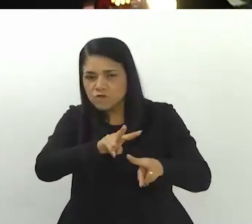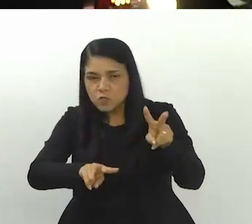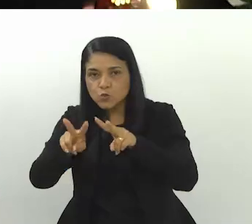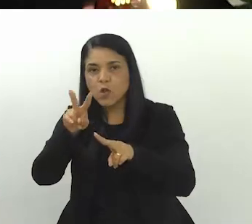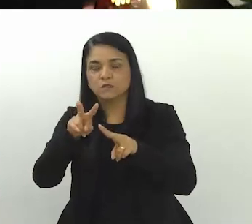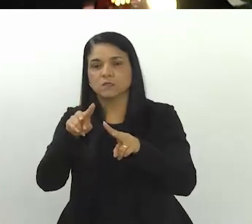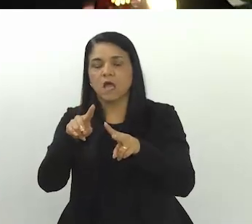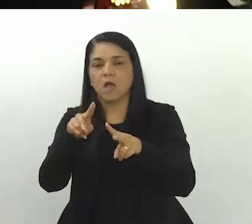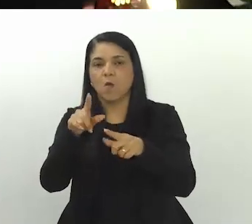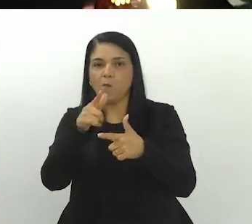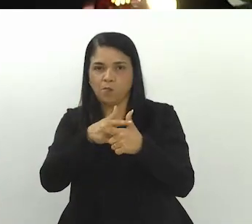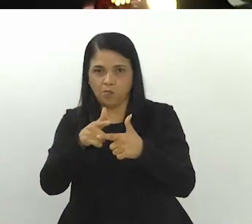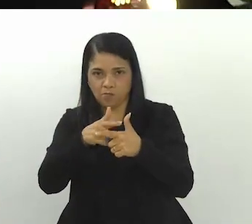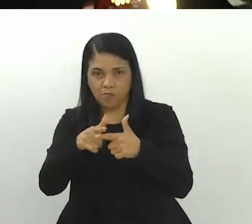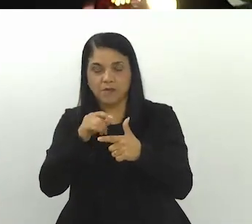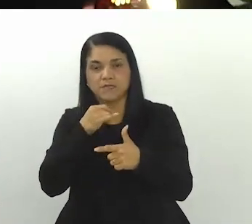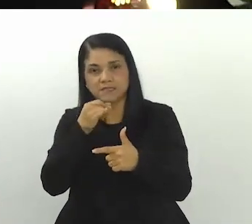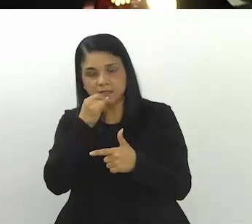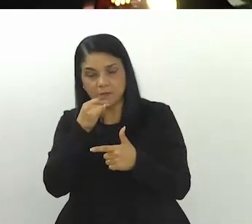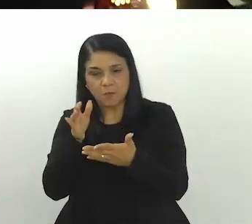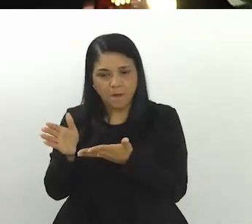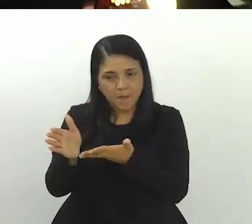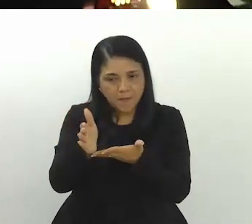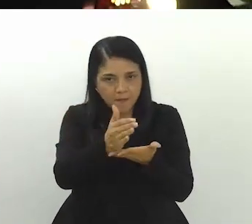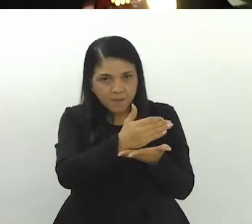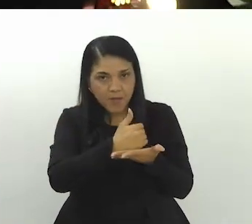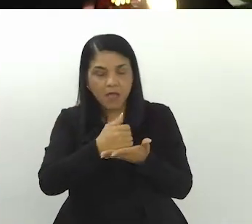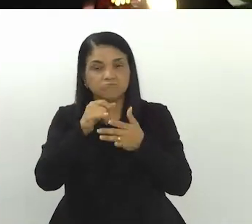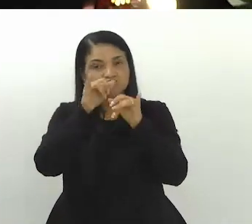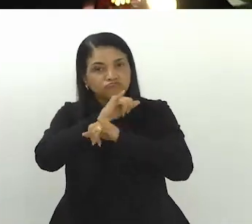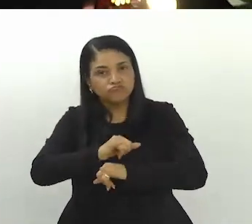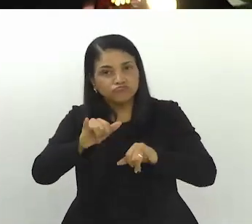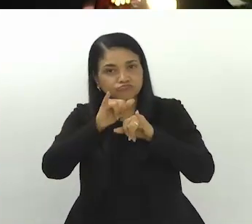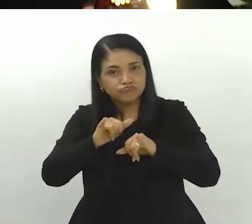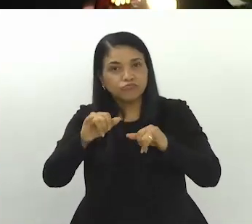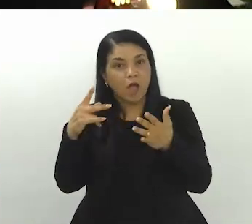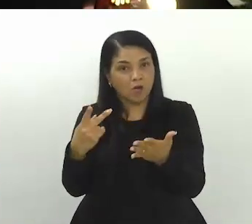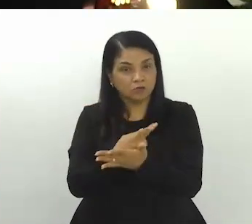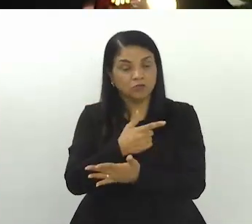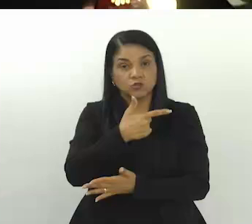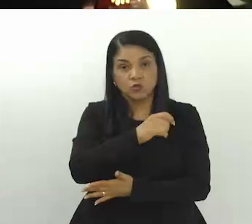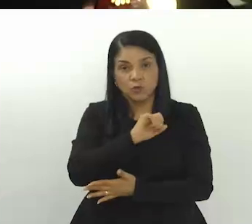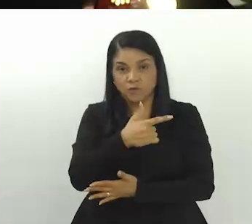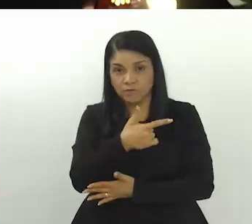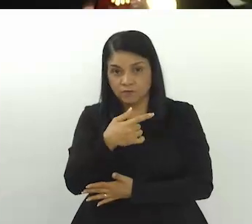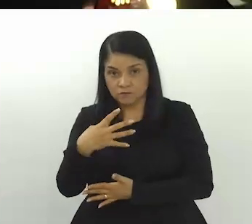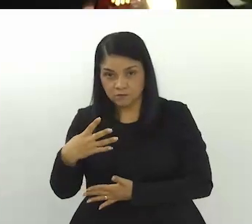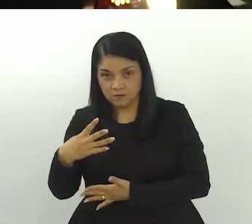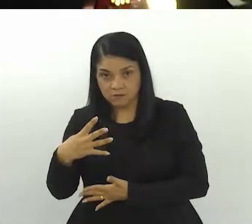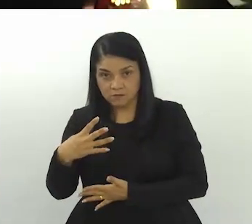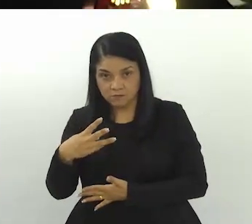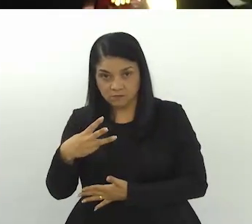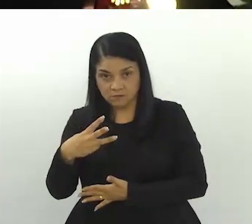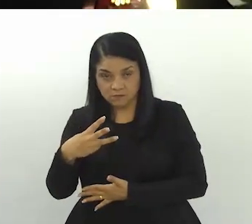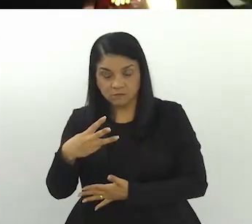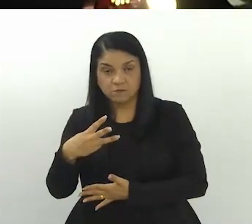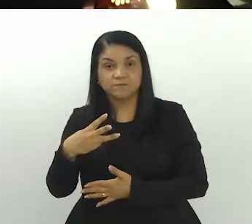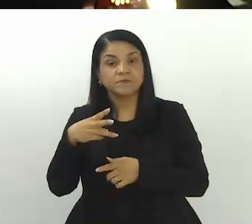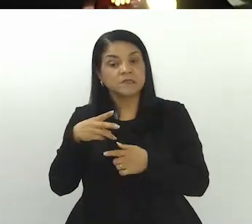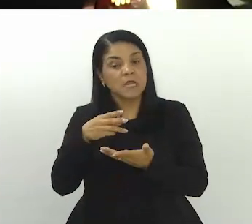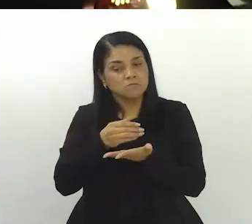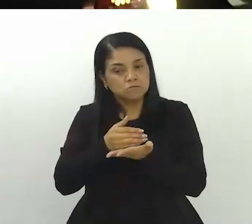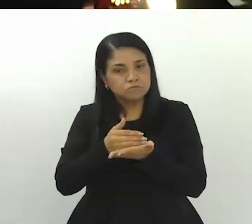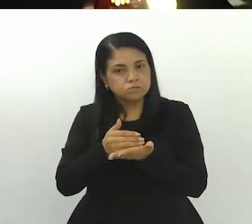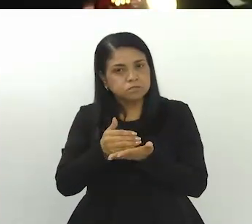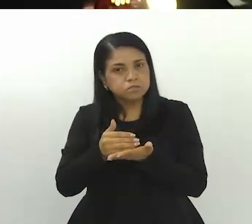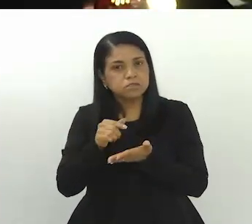a visualizar esse fenômeno. Eles coletaram casos que foram noticiados, que aconteceram, em 2023. E a